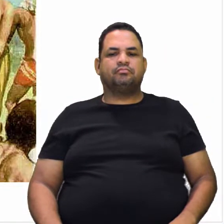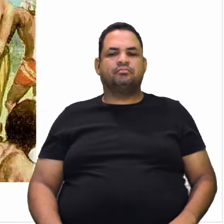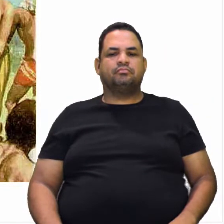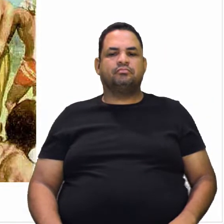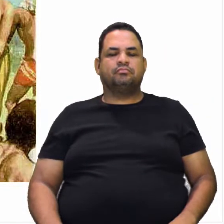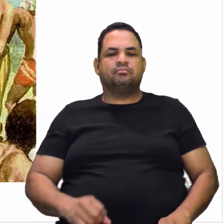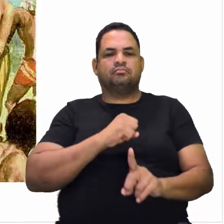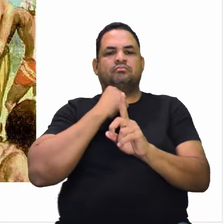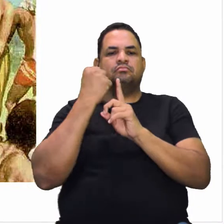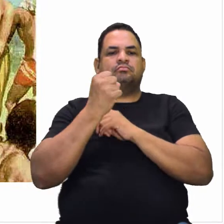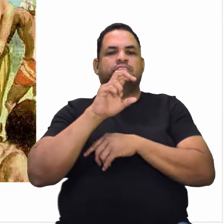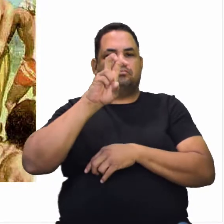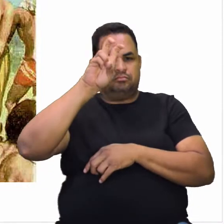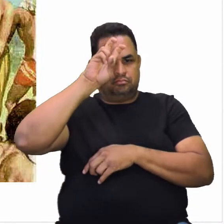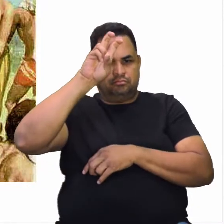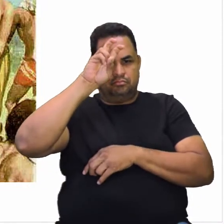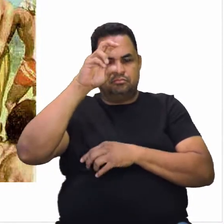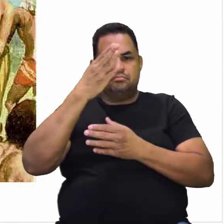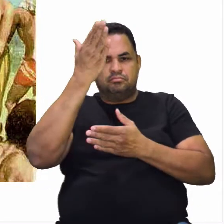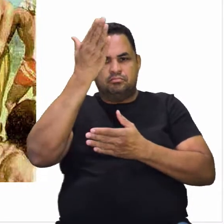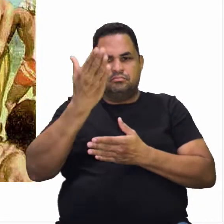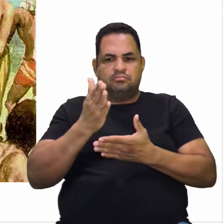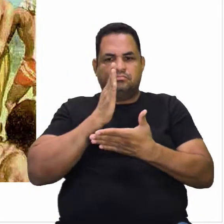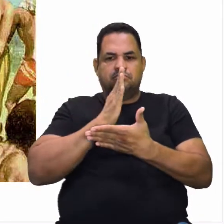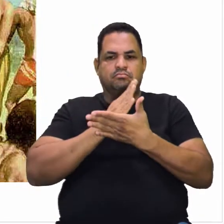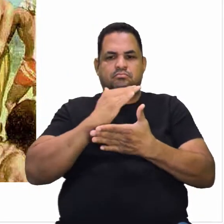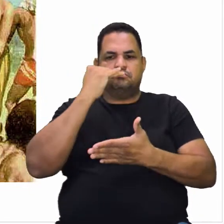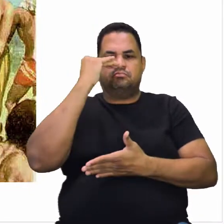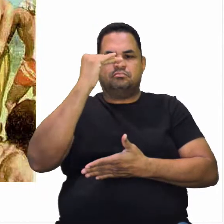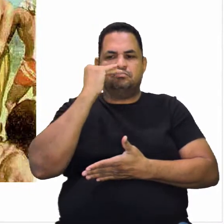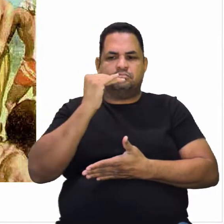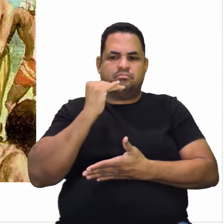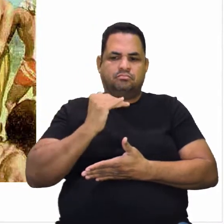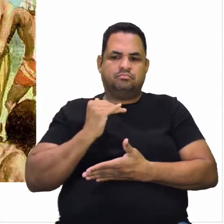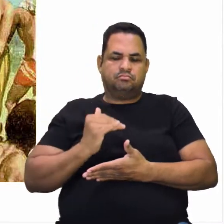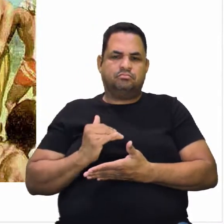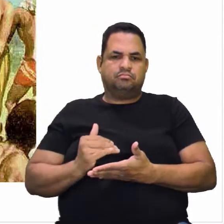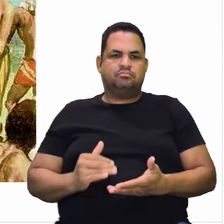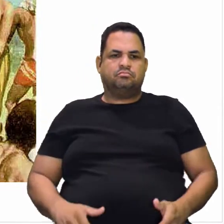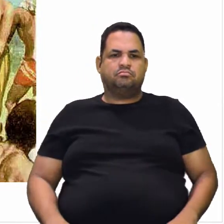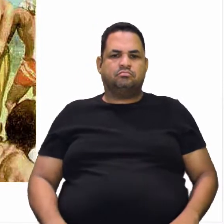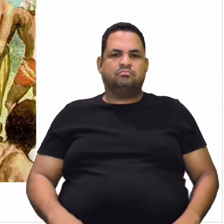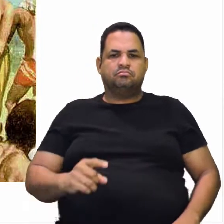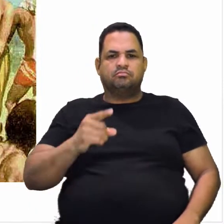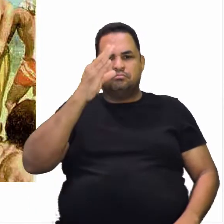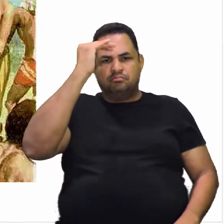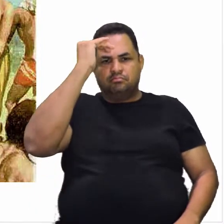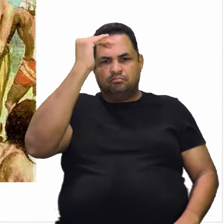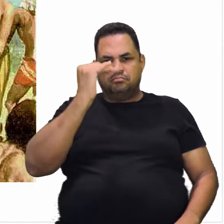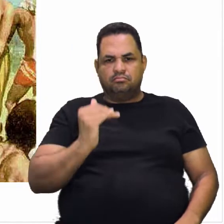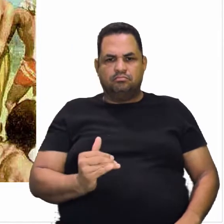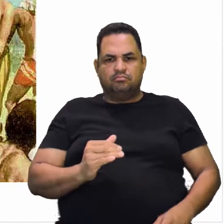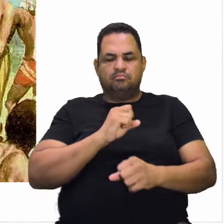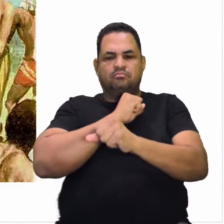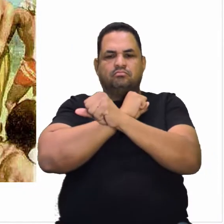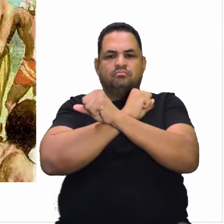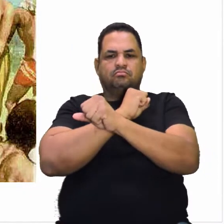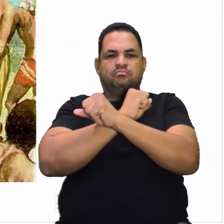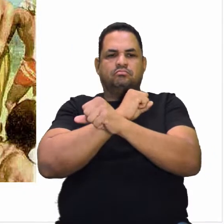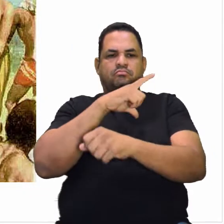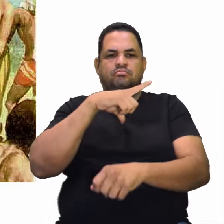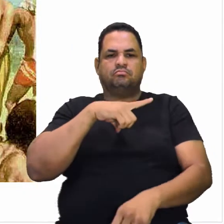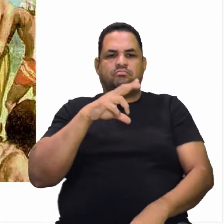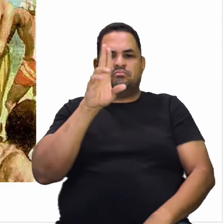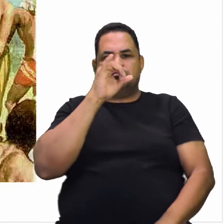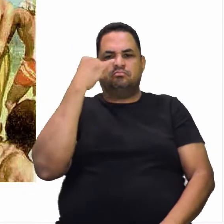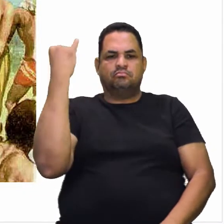A sociedade egípcia, então, ela era estratificada, hierarquizada e escravista, sendo uma